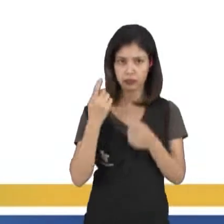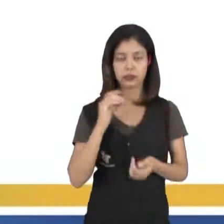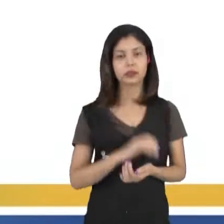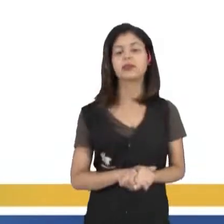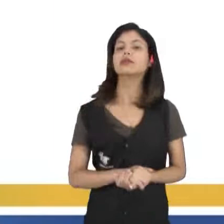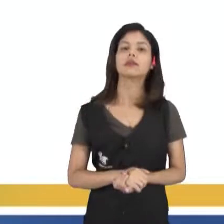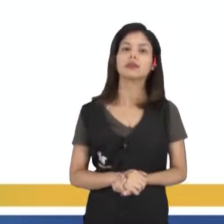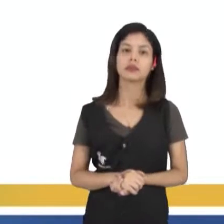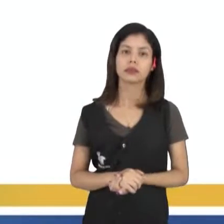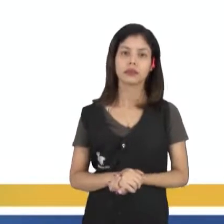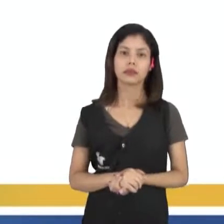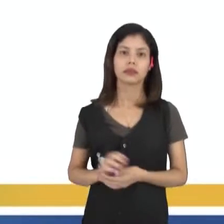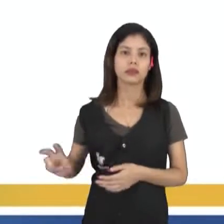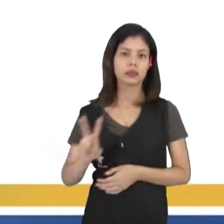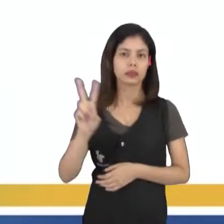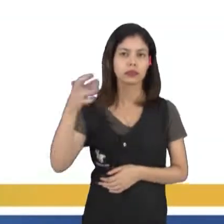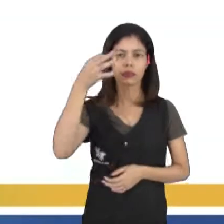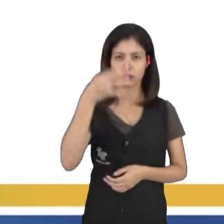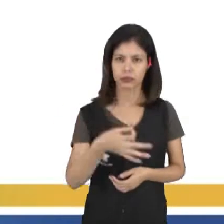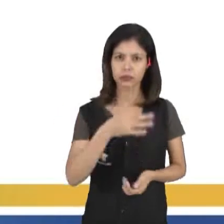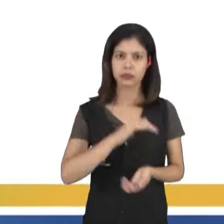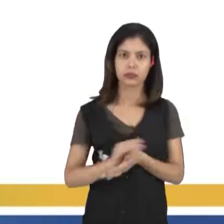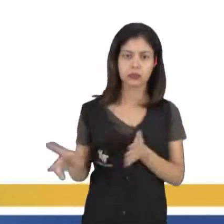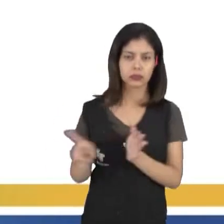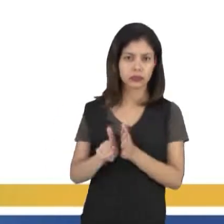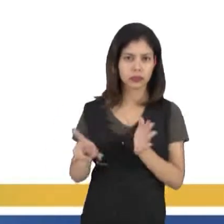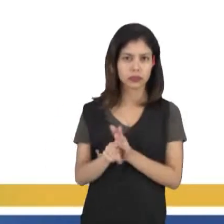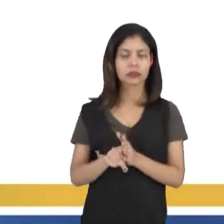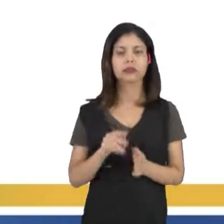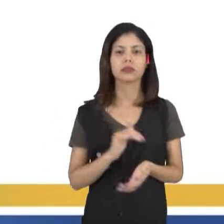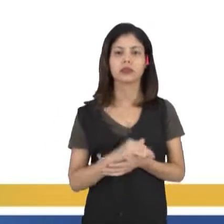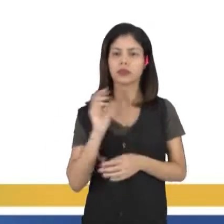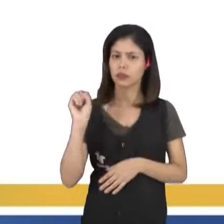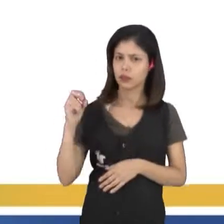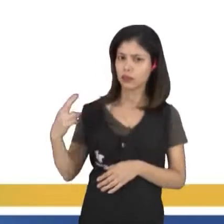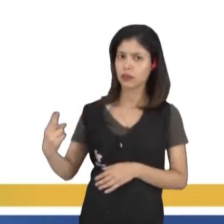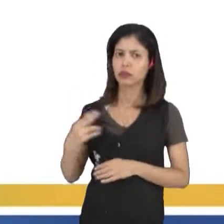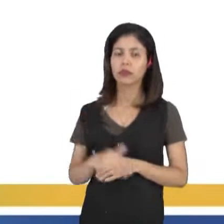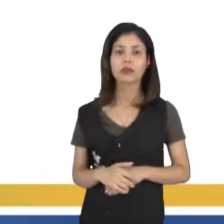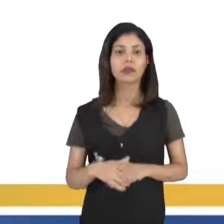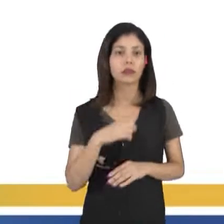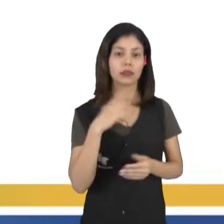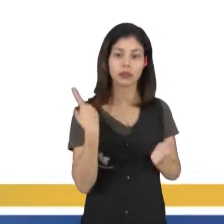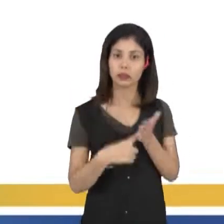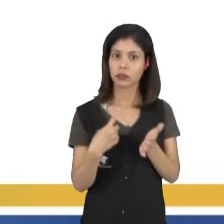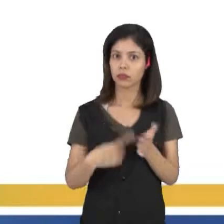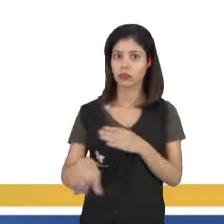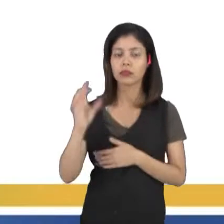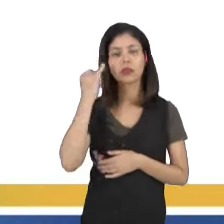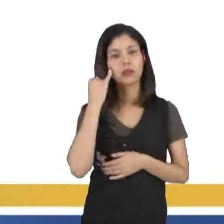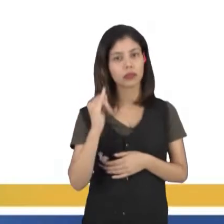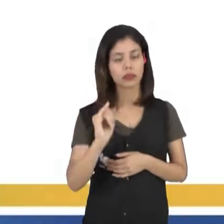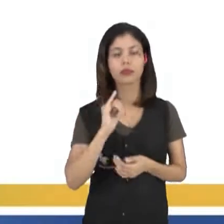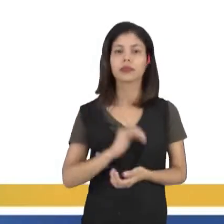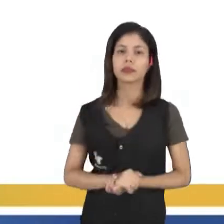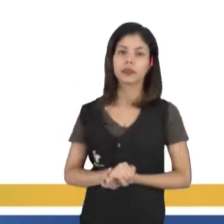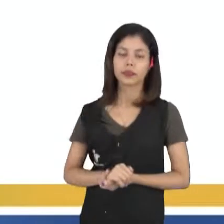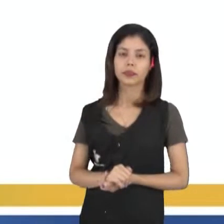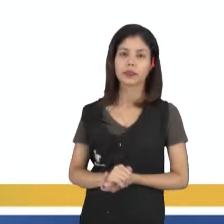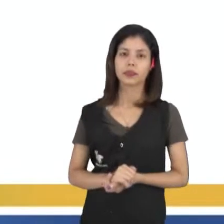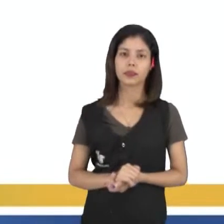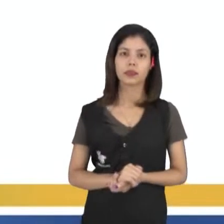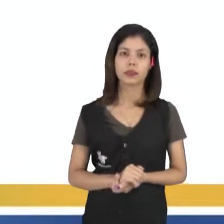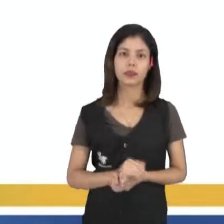ali valores semânticos circunstanciais, ou seja, de acordo com a ideia